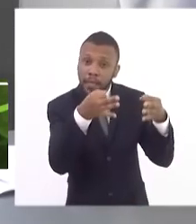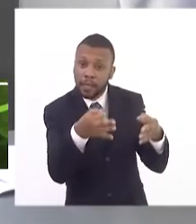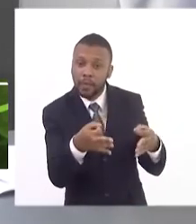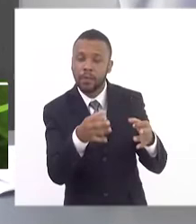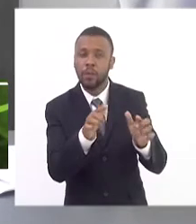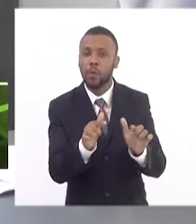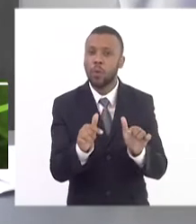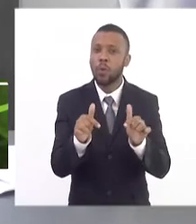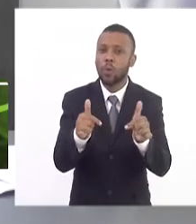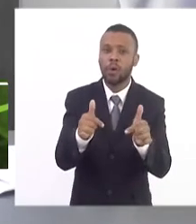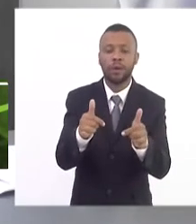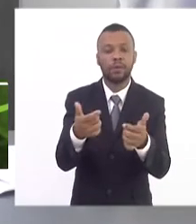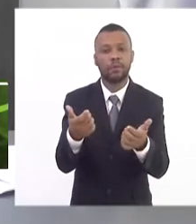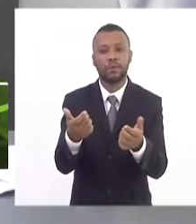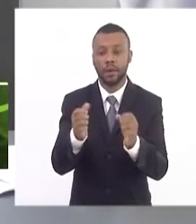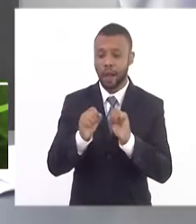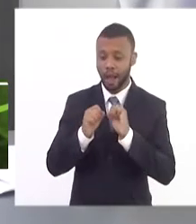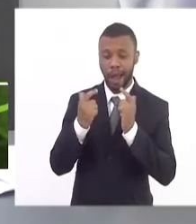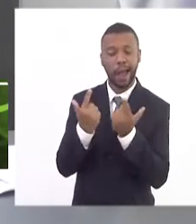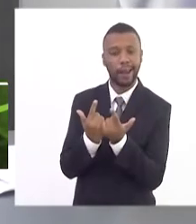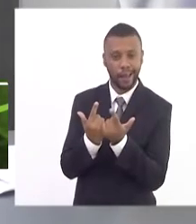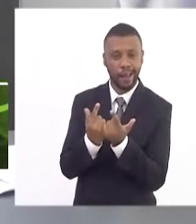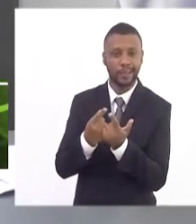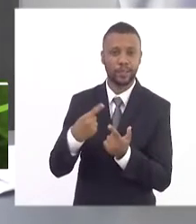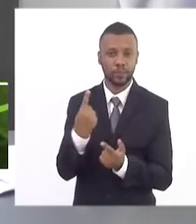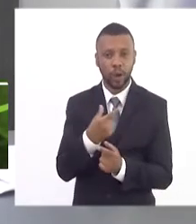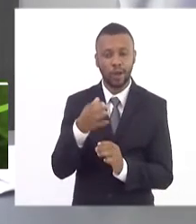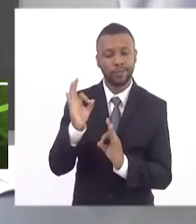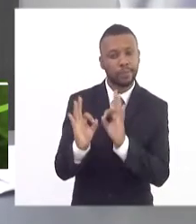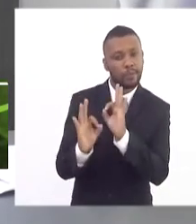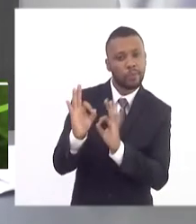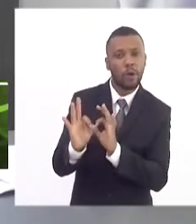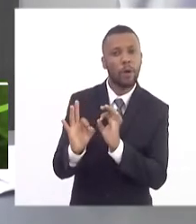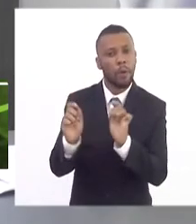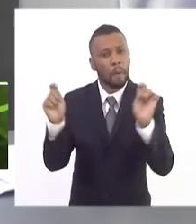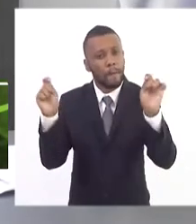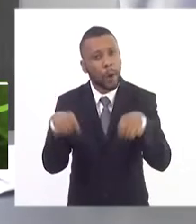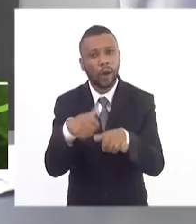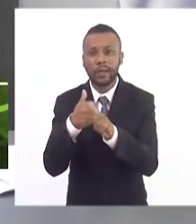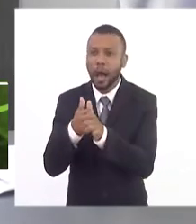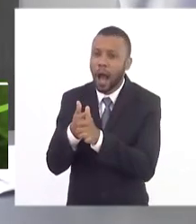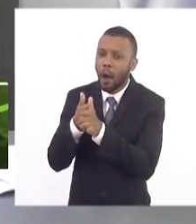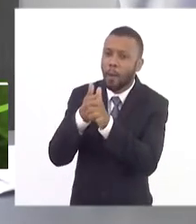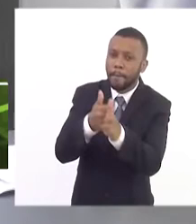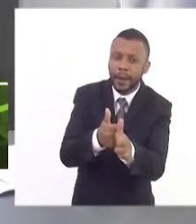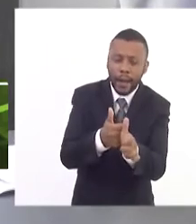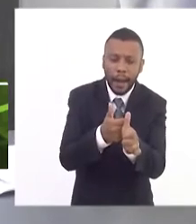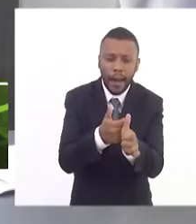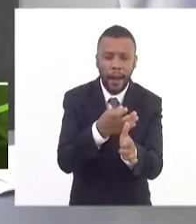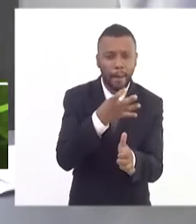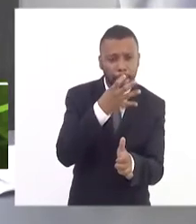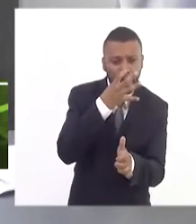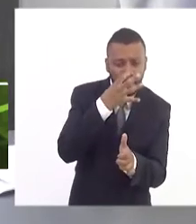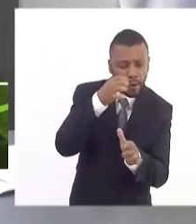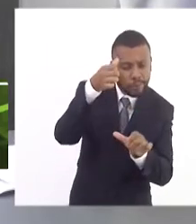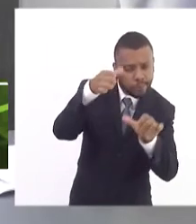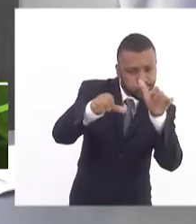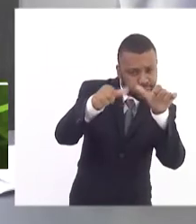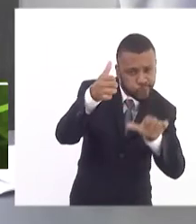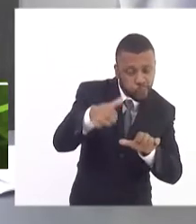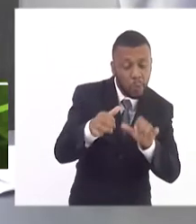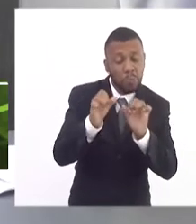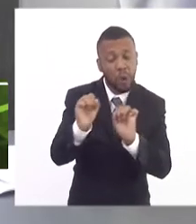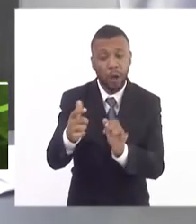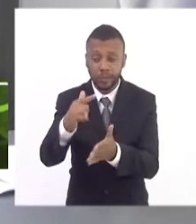fazer com que a Assembleia Legislativa acompanhe, quer seja de forma